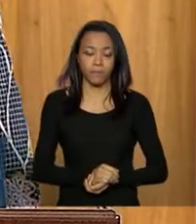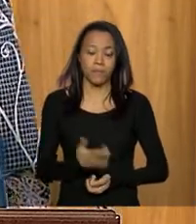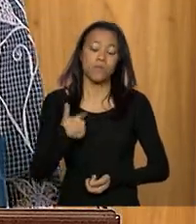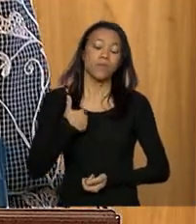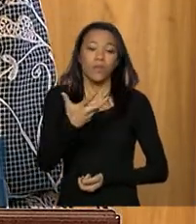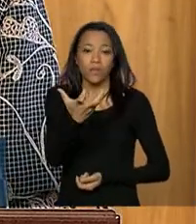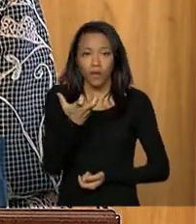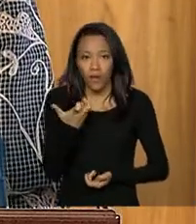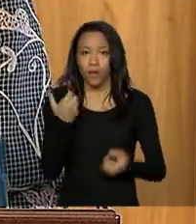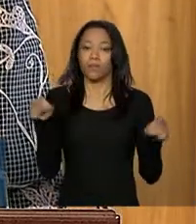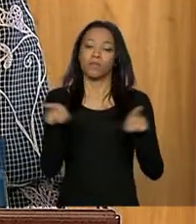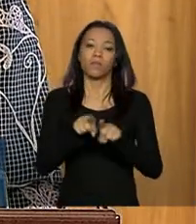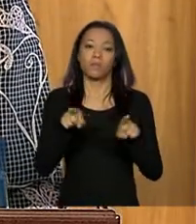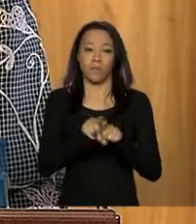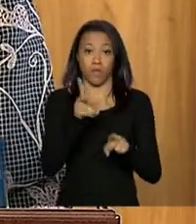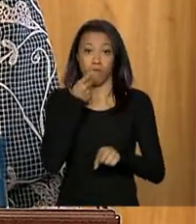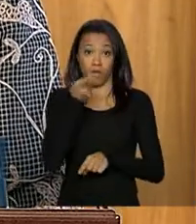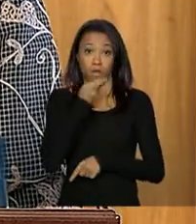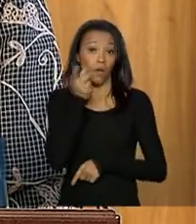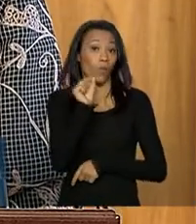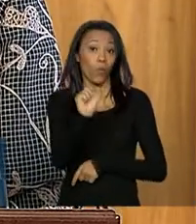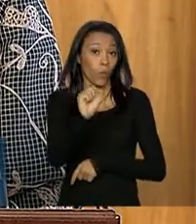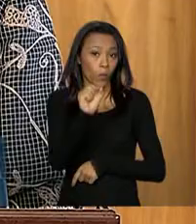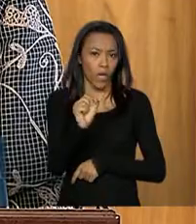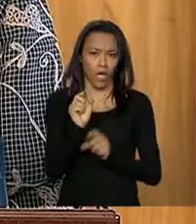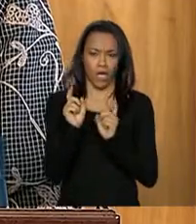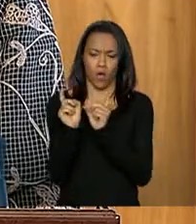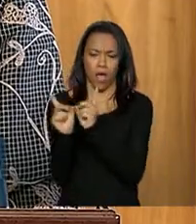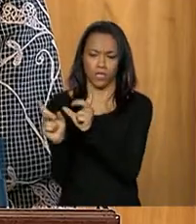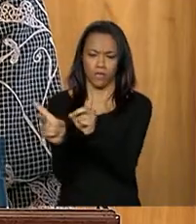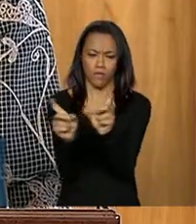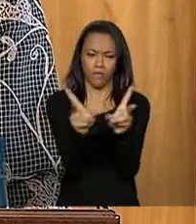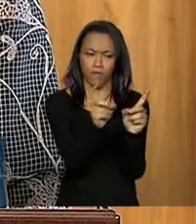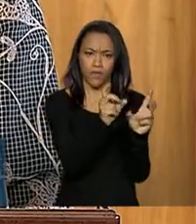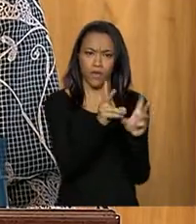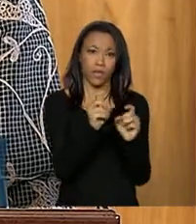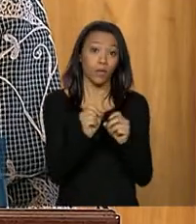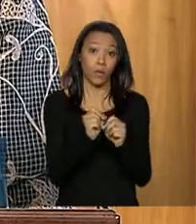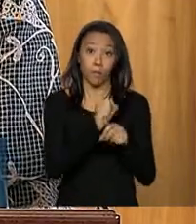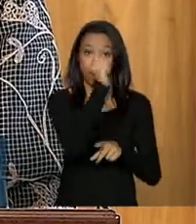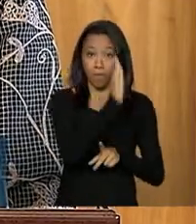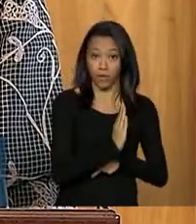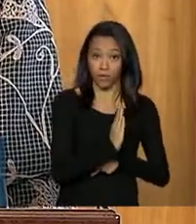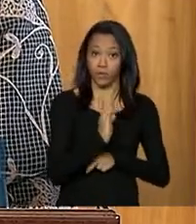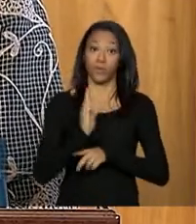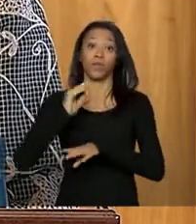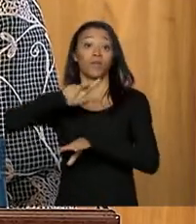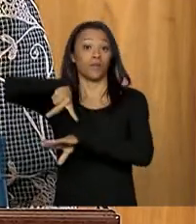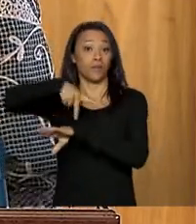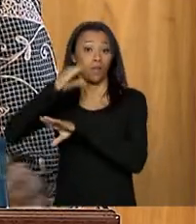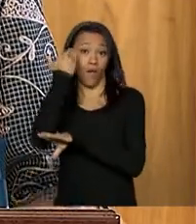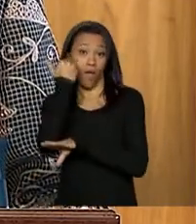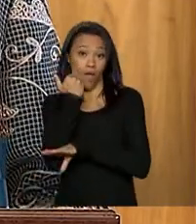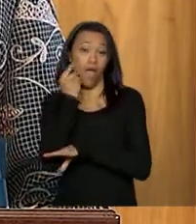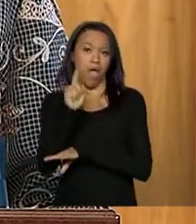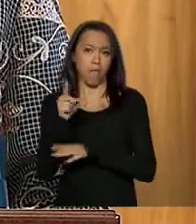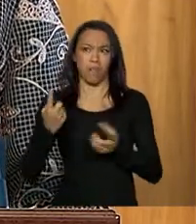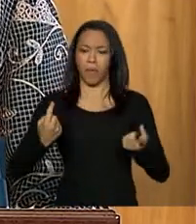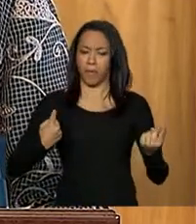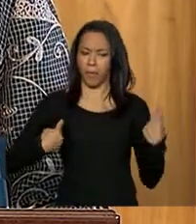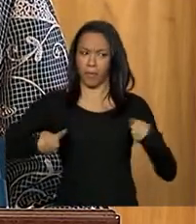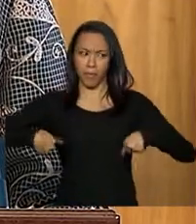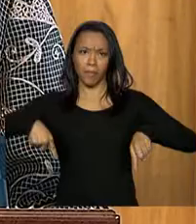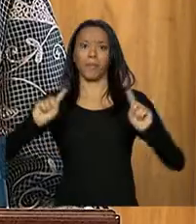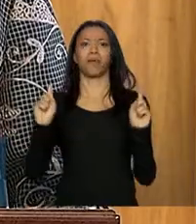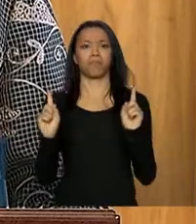Queria também destacar que o comércio entre o Brasil e a Coreia é próspero. E, apesar dos